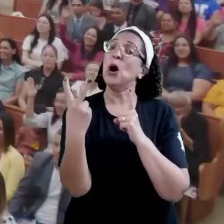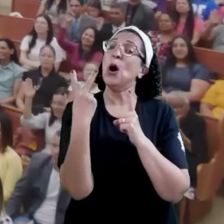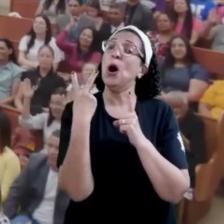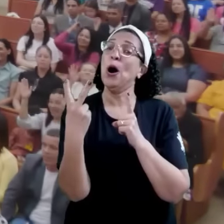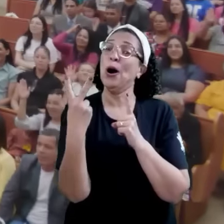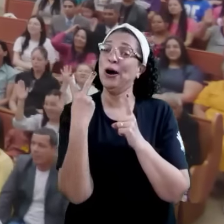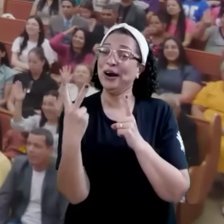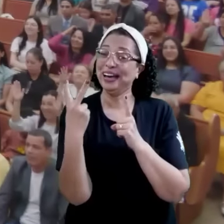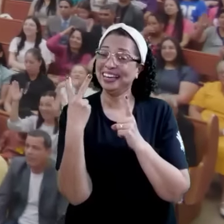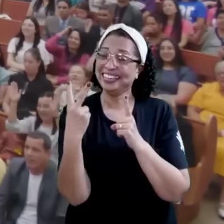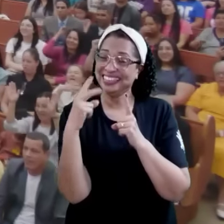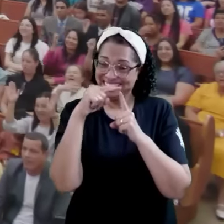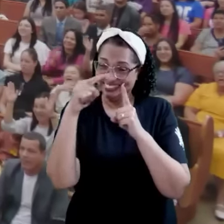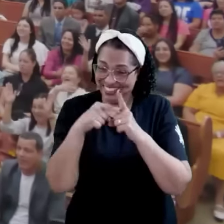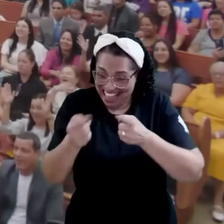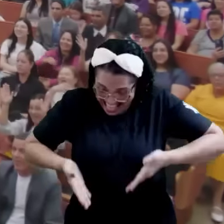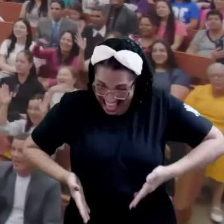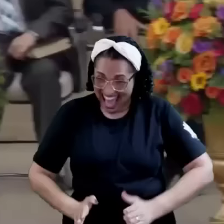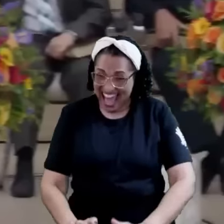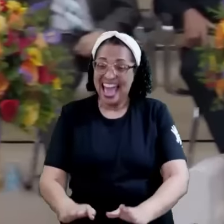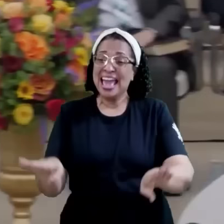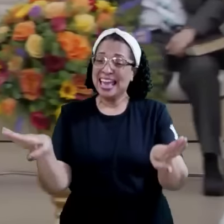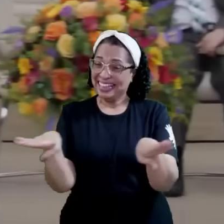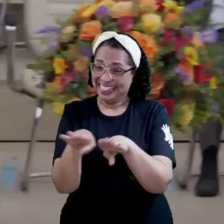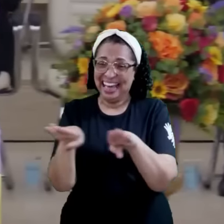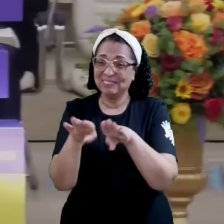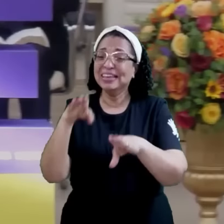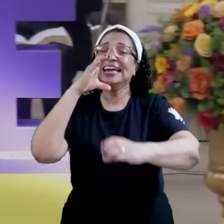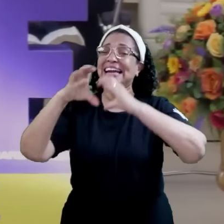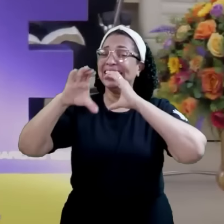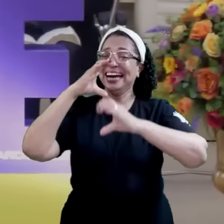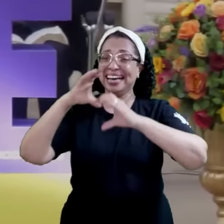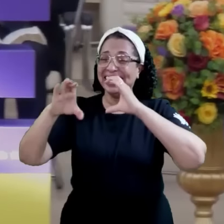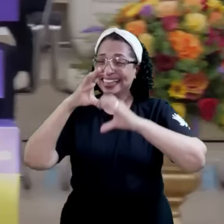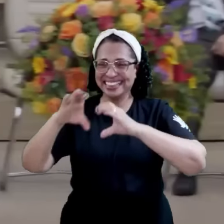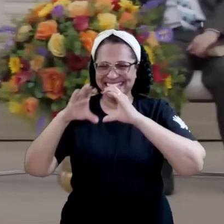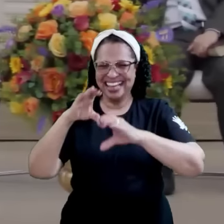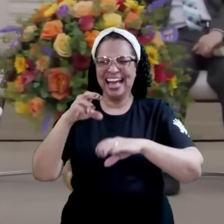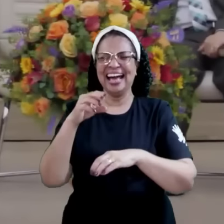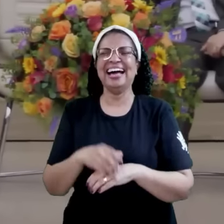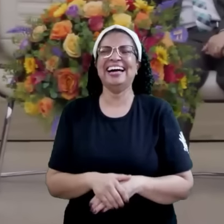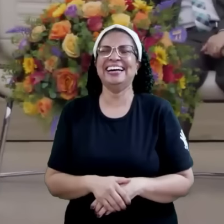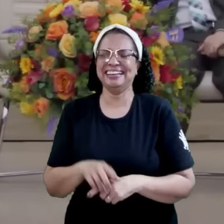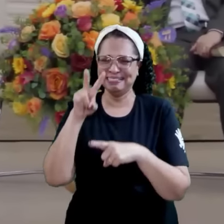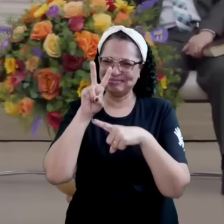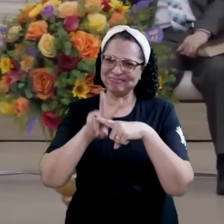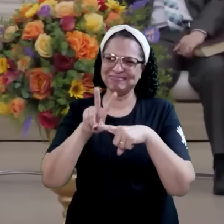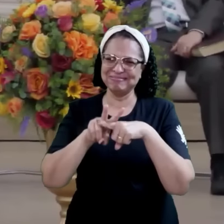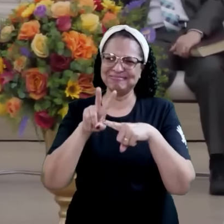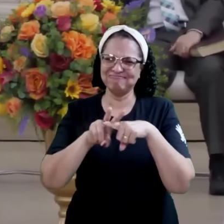fosse o senhor dava um glória também por esta senhor está aqui você